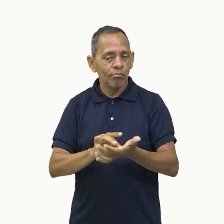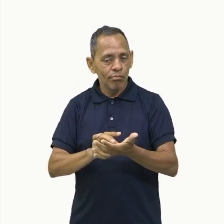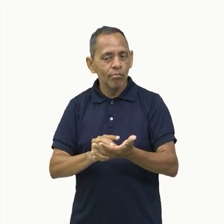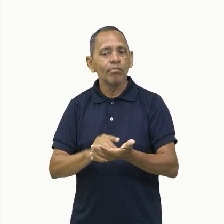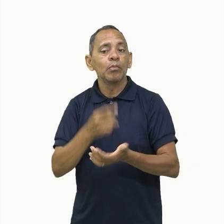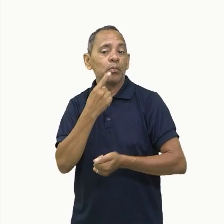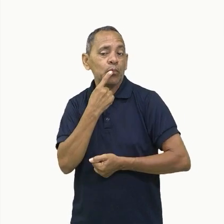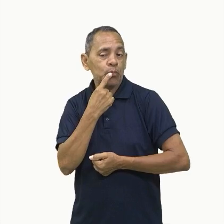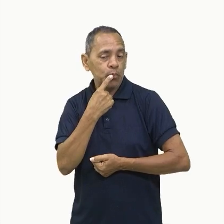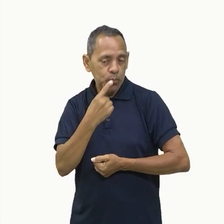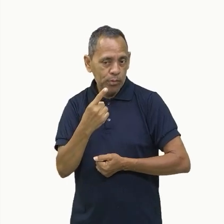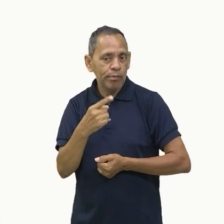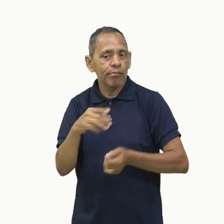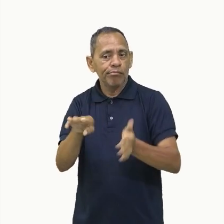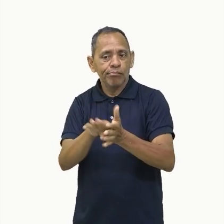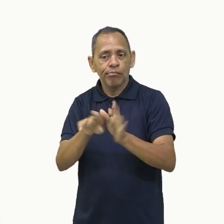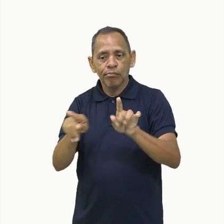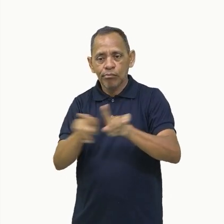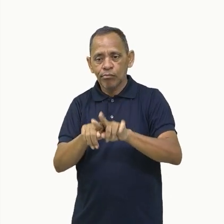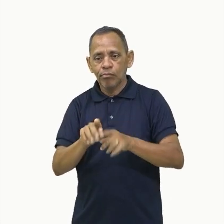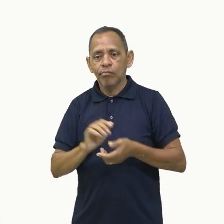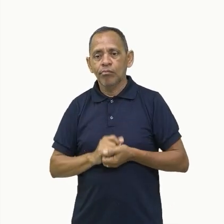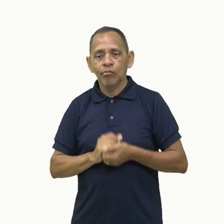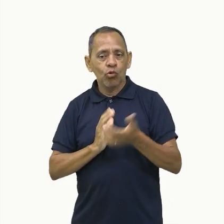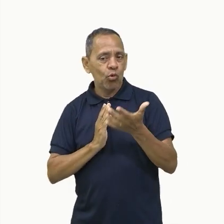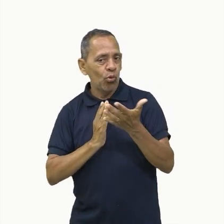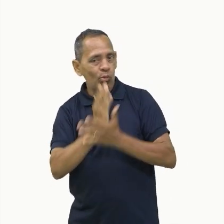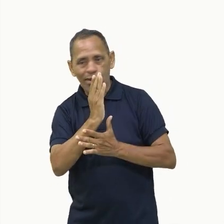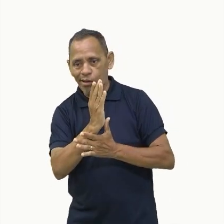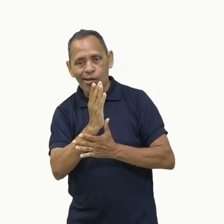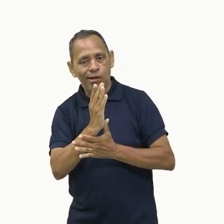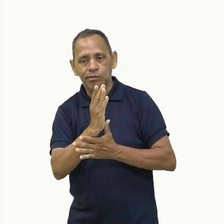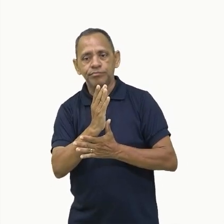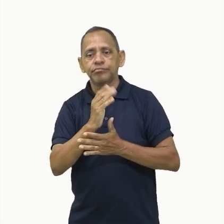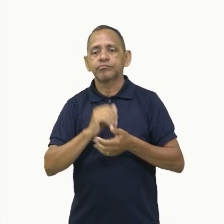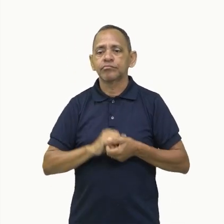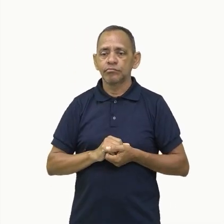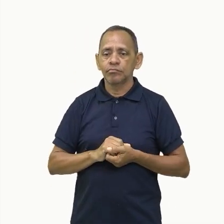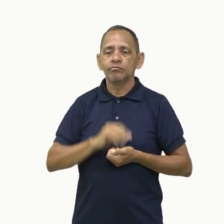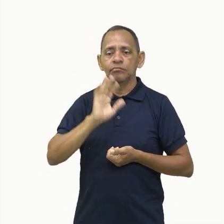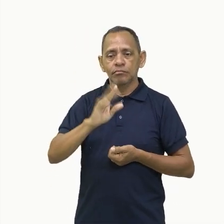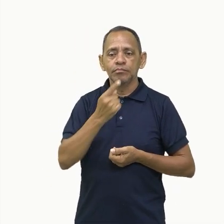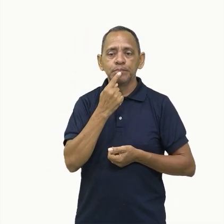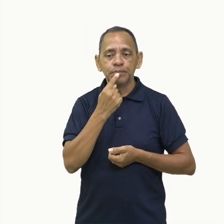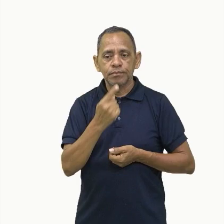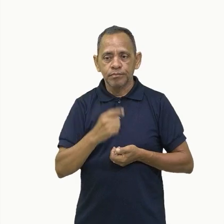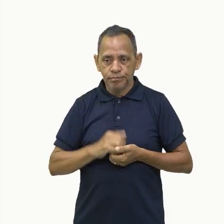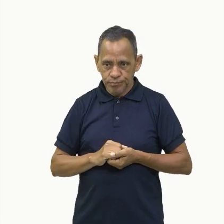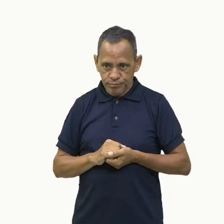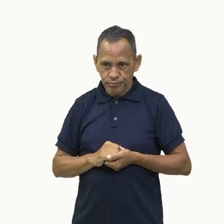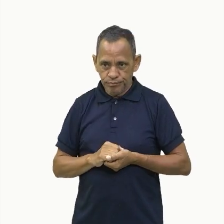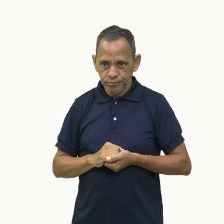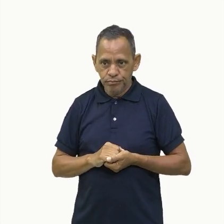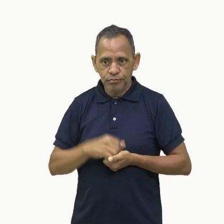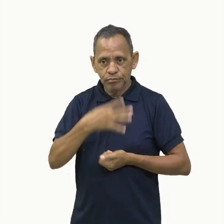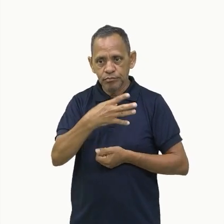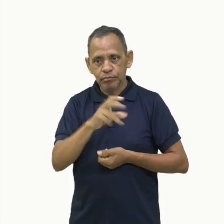chega nem a ultrapassar esse período, tá? Mas chega bem próximo, com